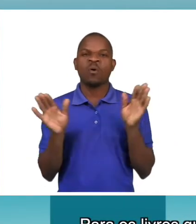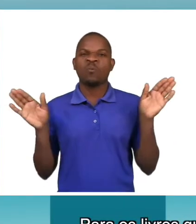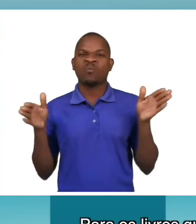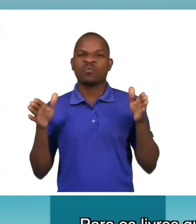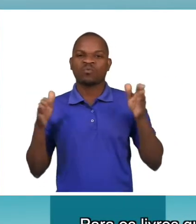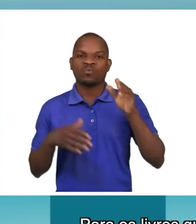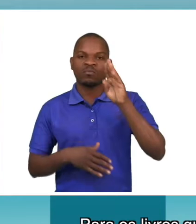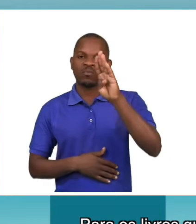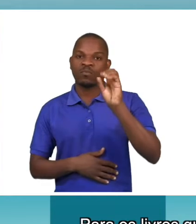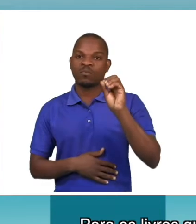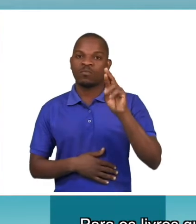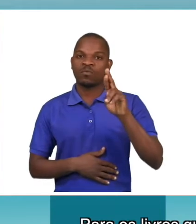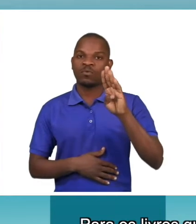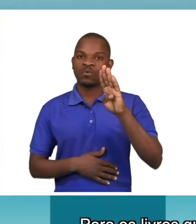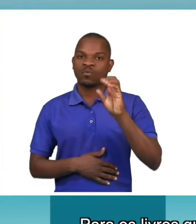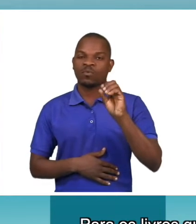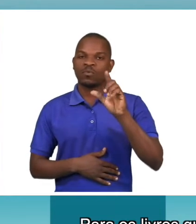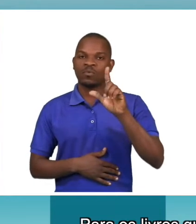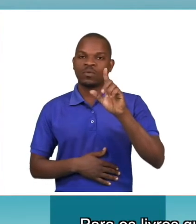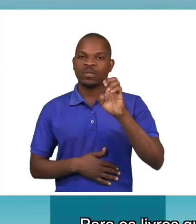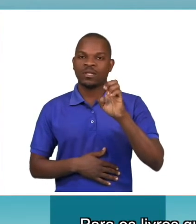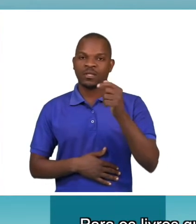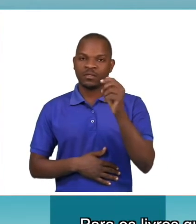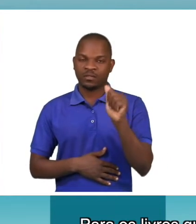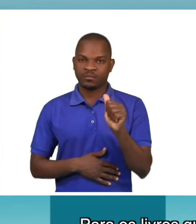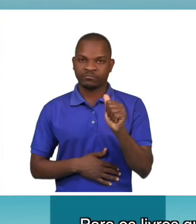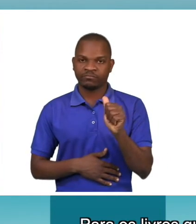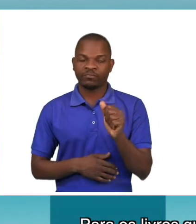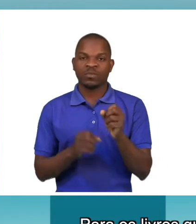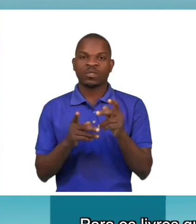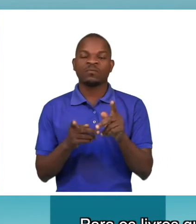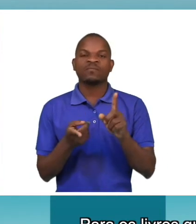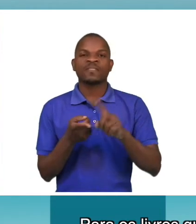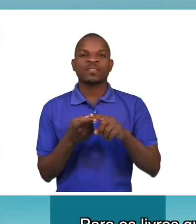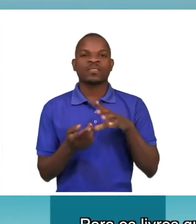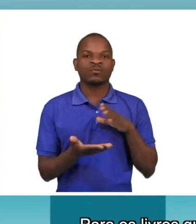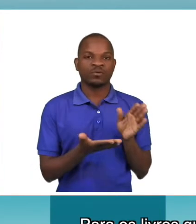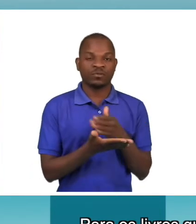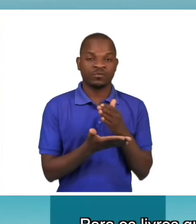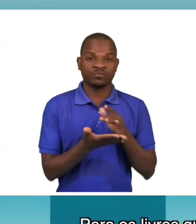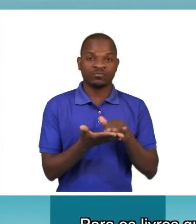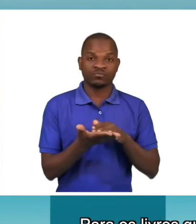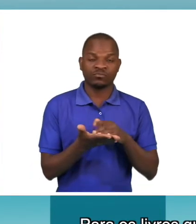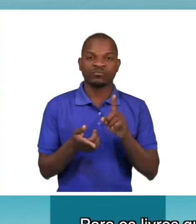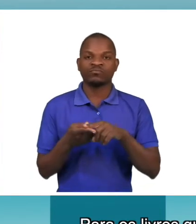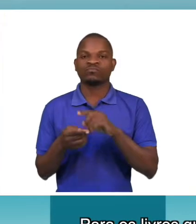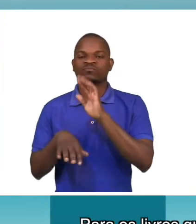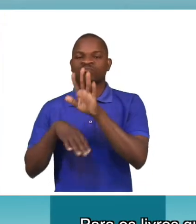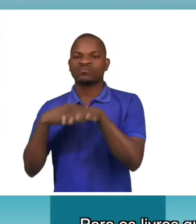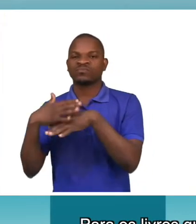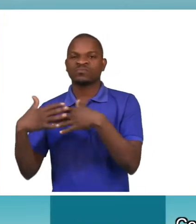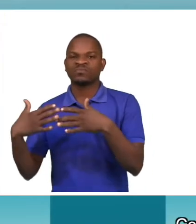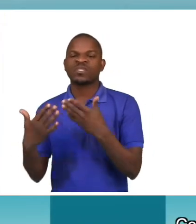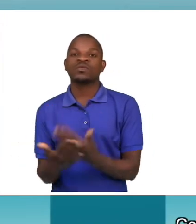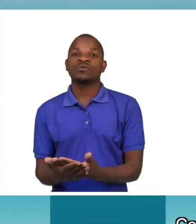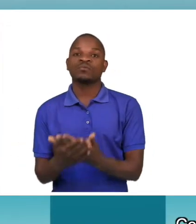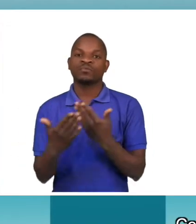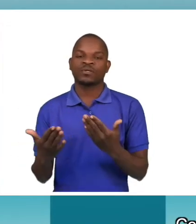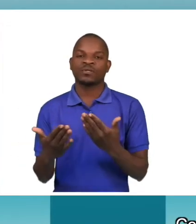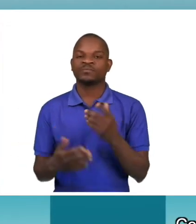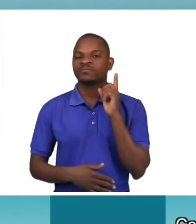e especificamente para os livros que estão em braile estão em línguas de sinais houve uma razão específica? Com certeza